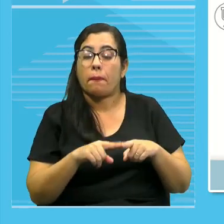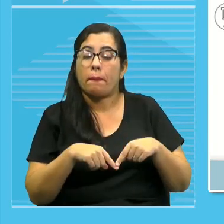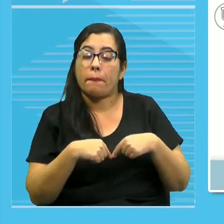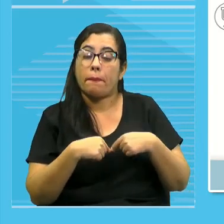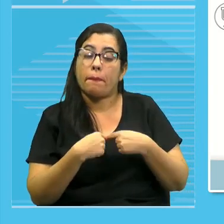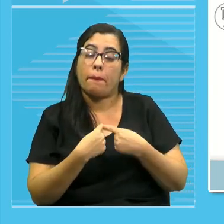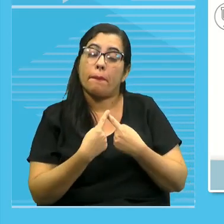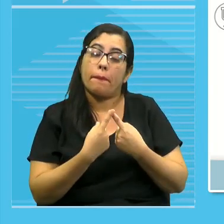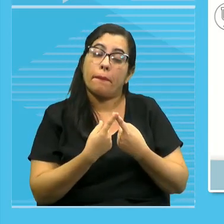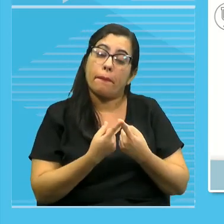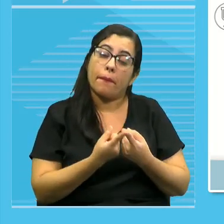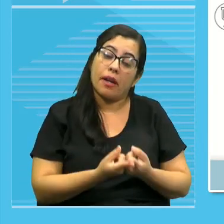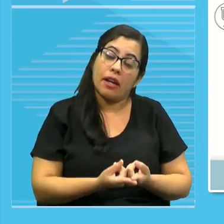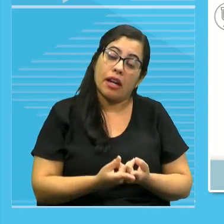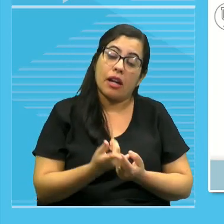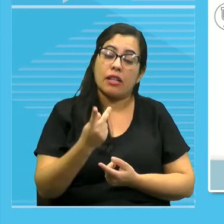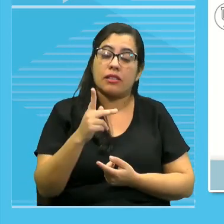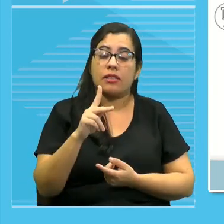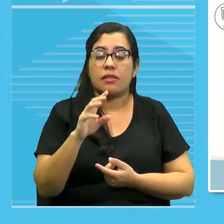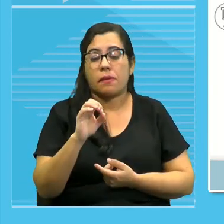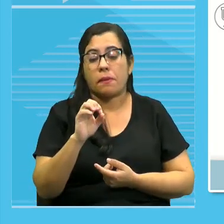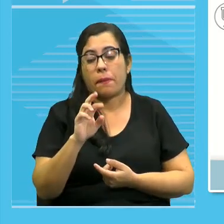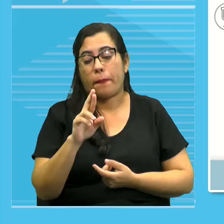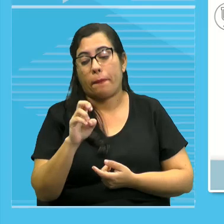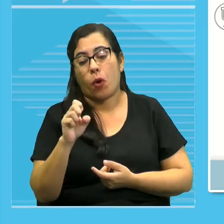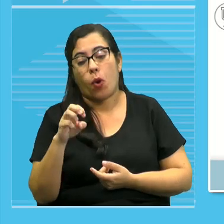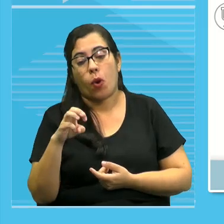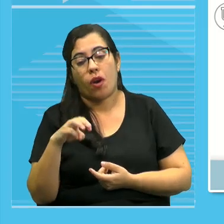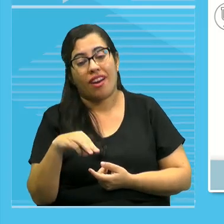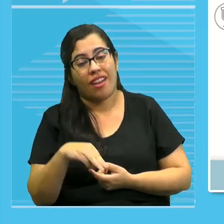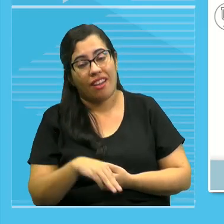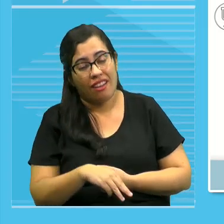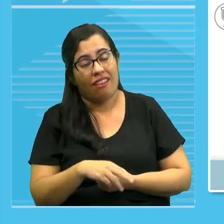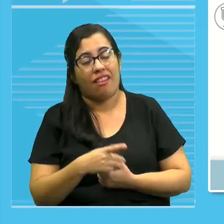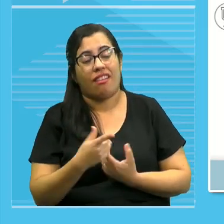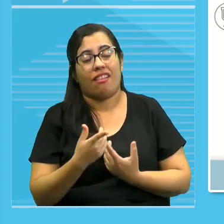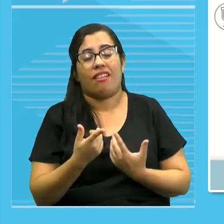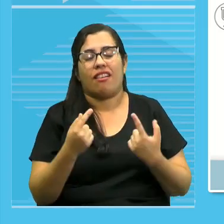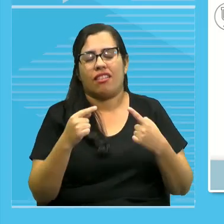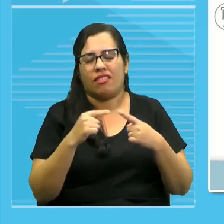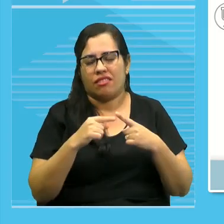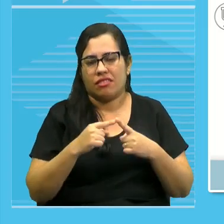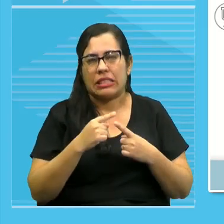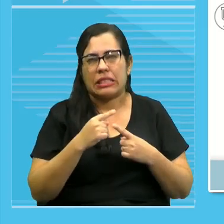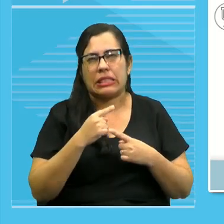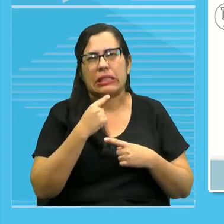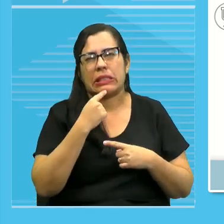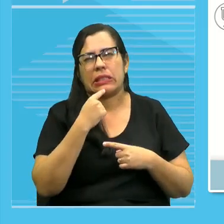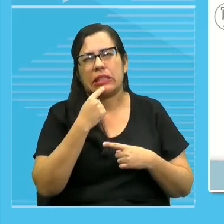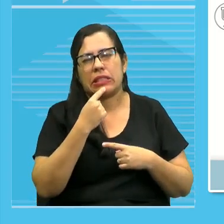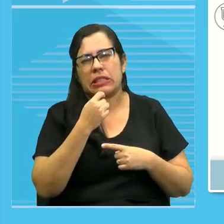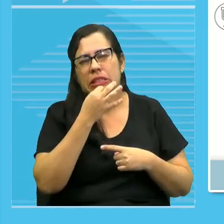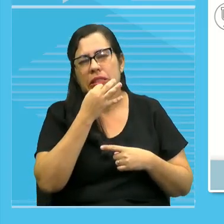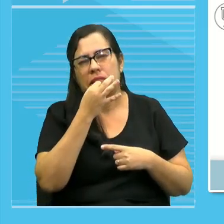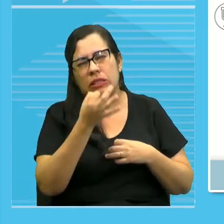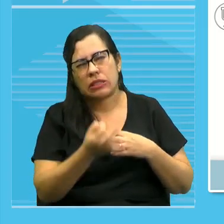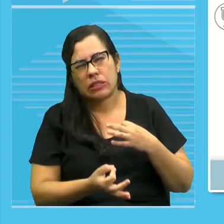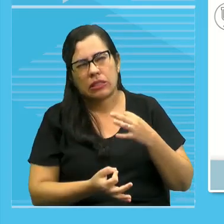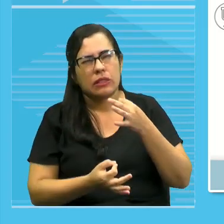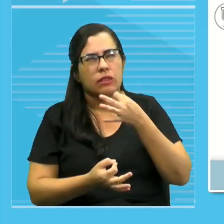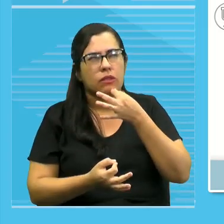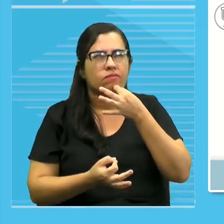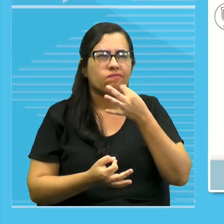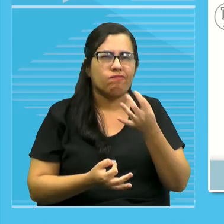entanto porém Então essa conjunção ela contrapõe ideias né Ele é